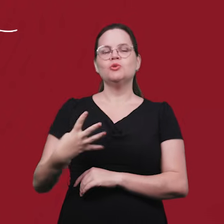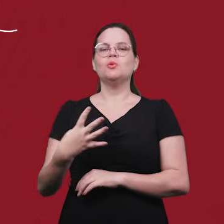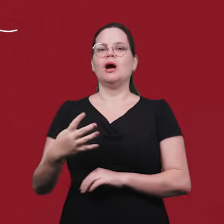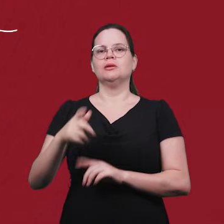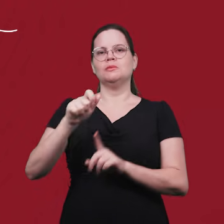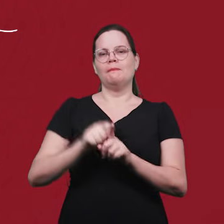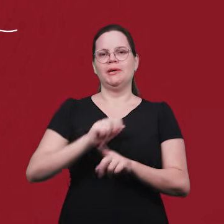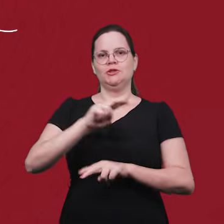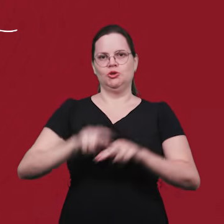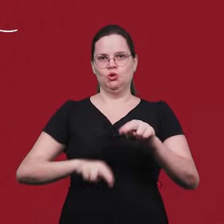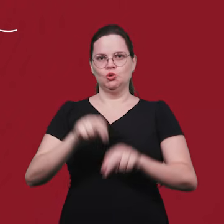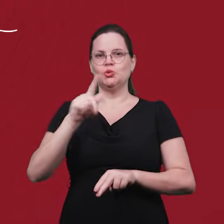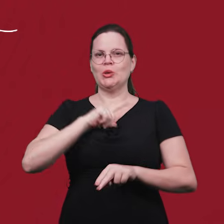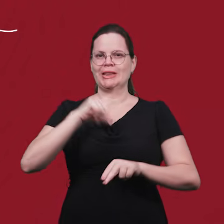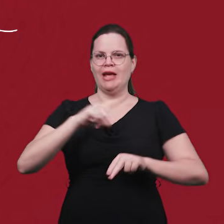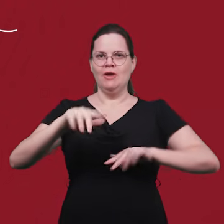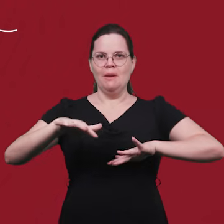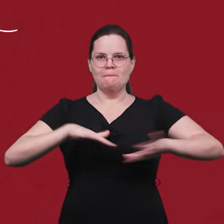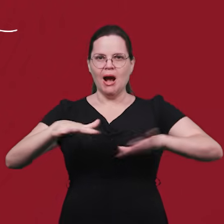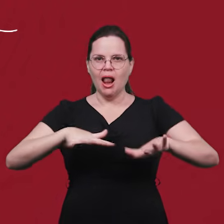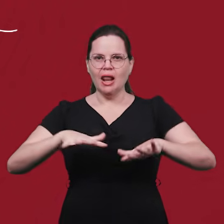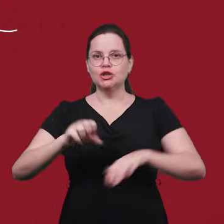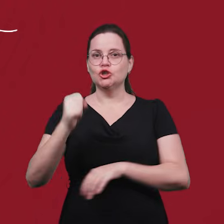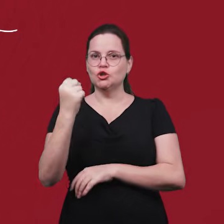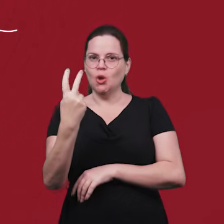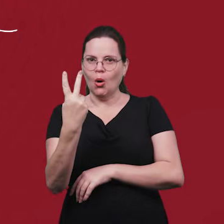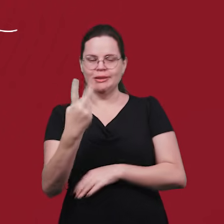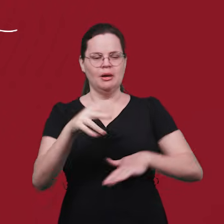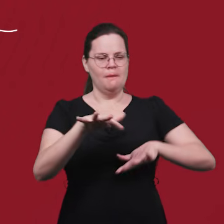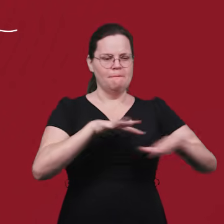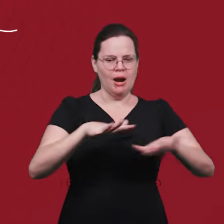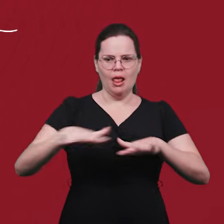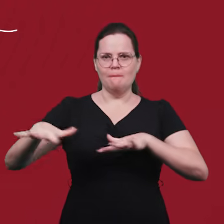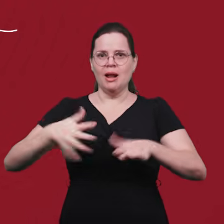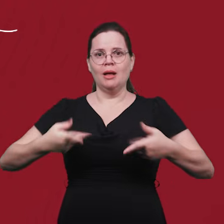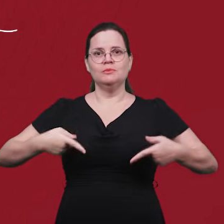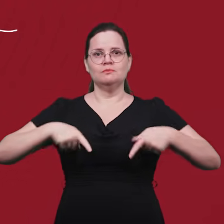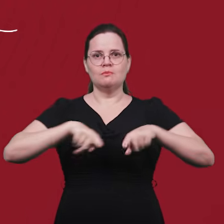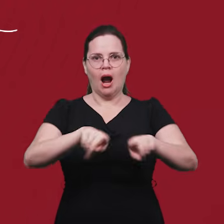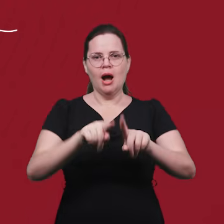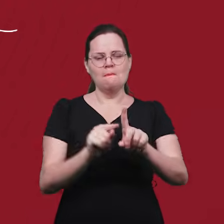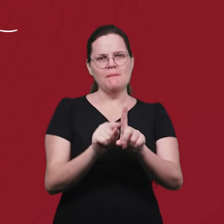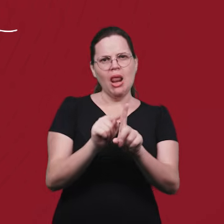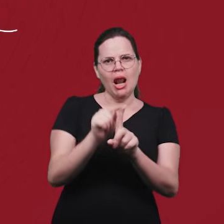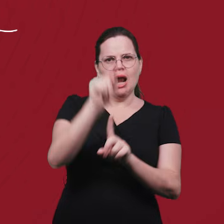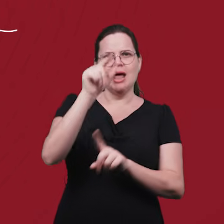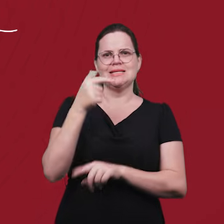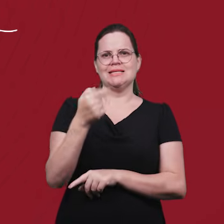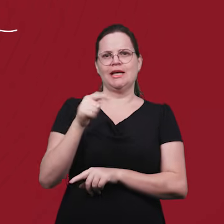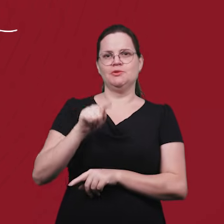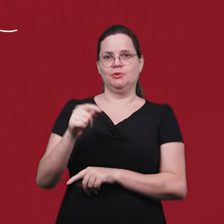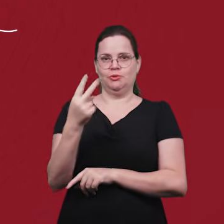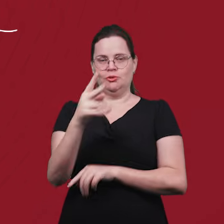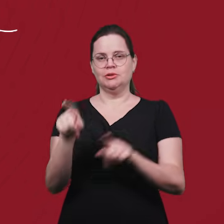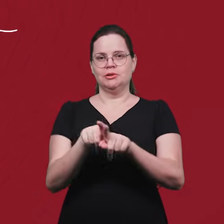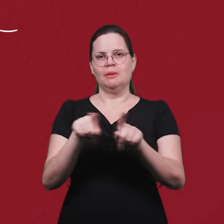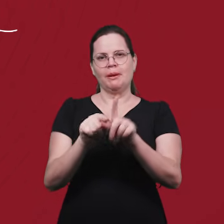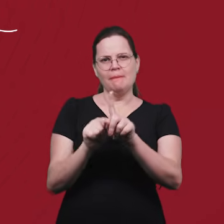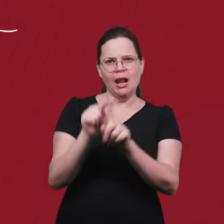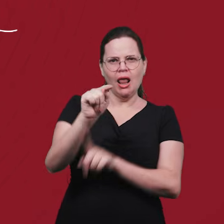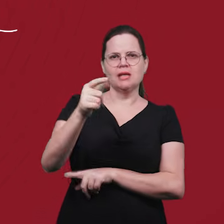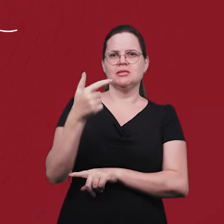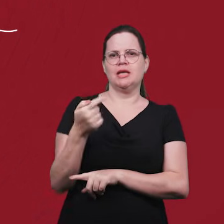foi atingido por um doblete sísmico, 2 terremotos consecutivos de magnitude 7,2